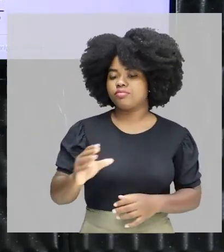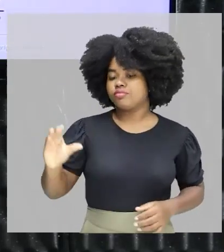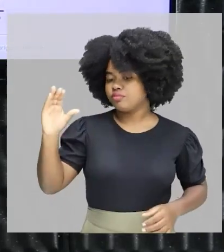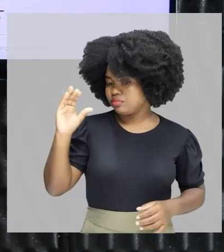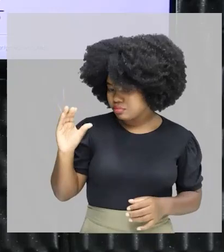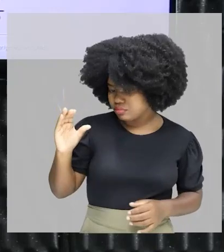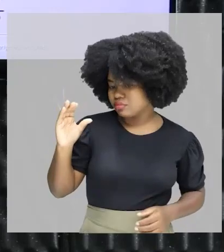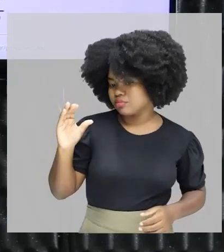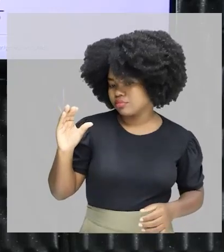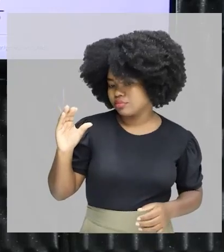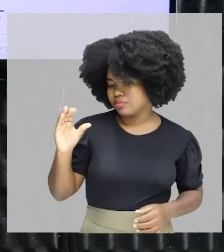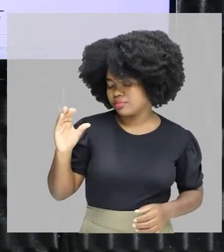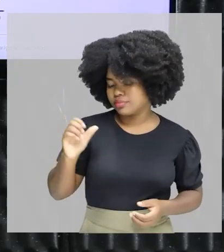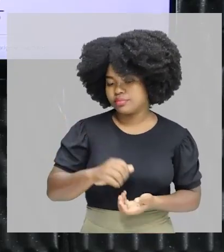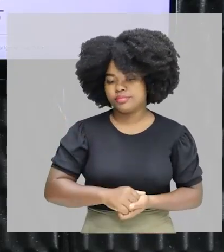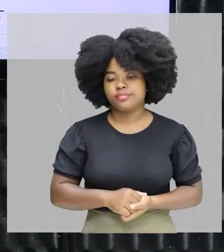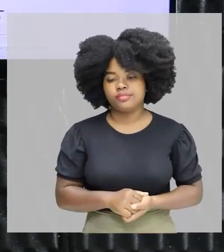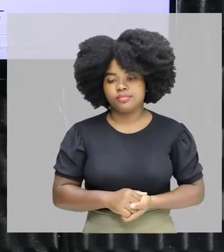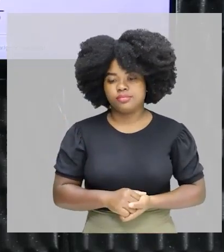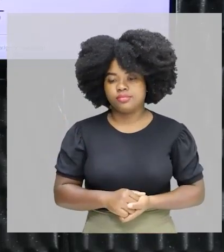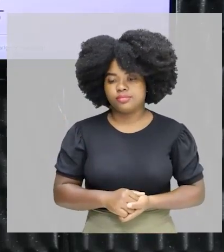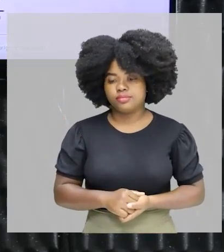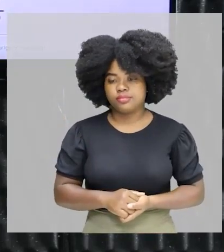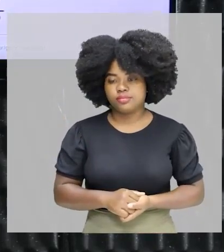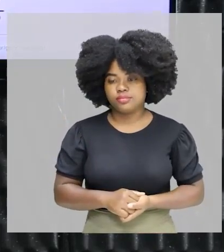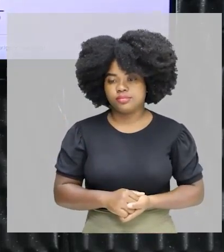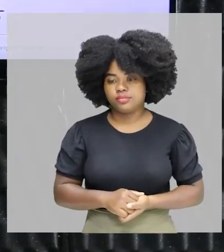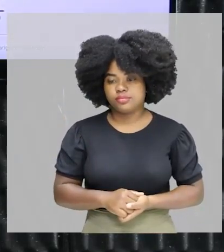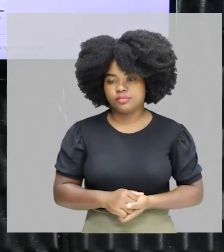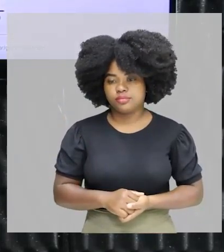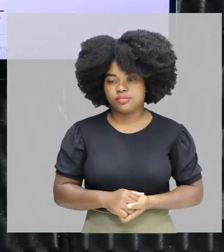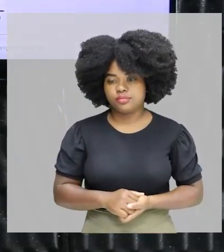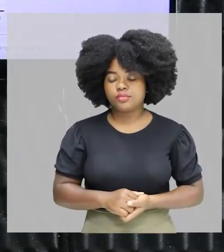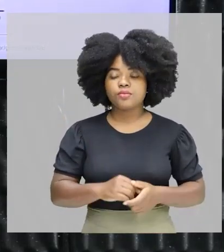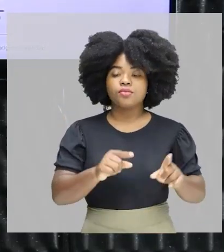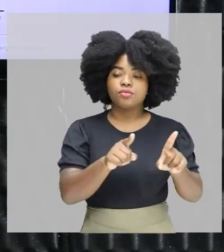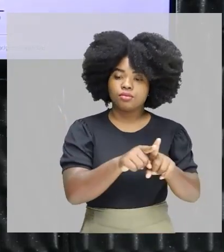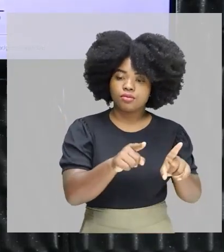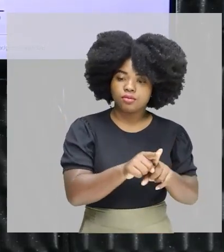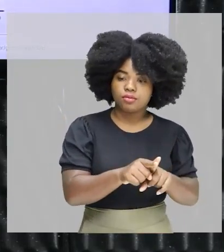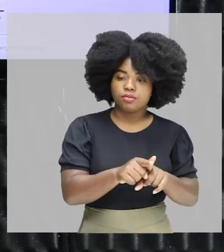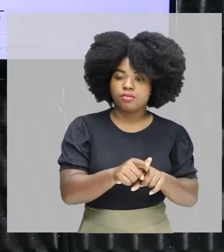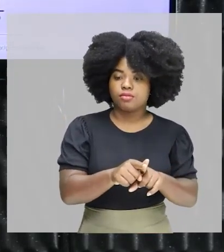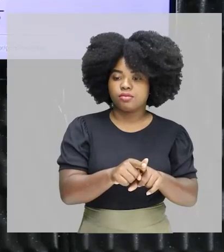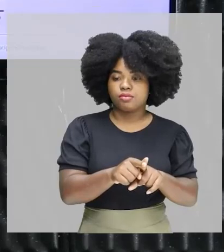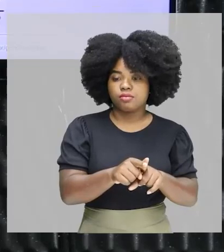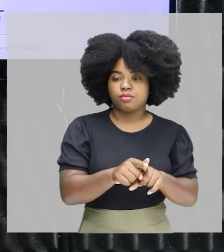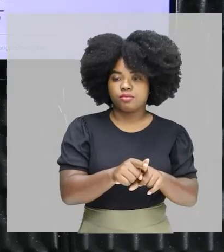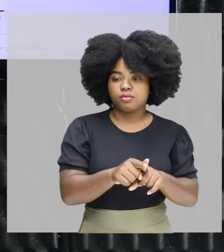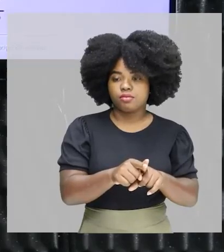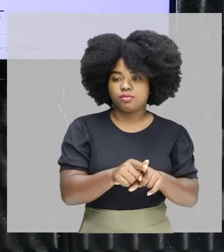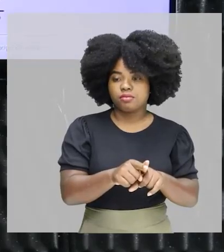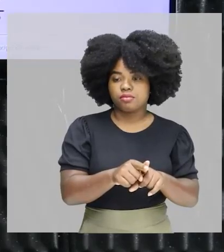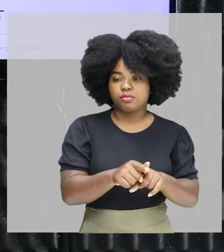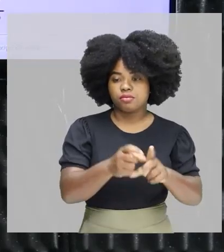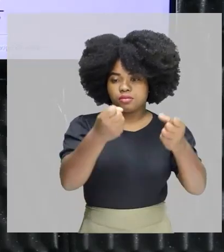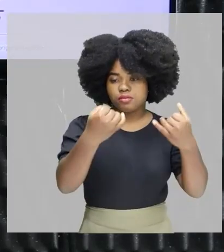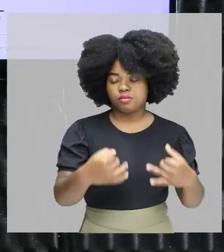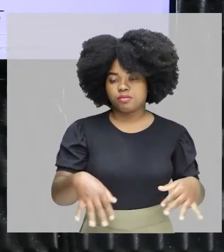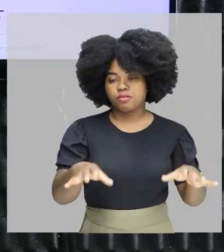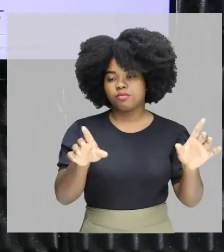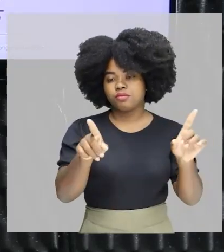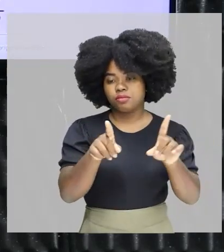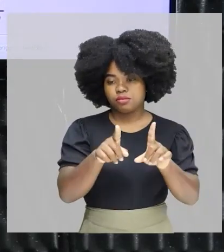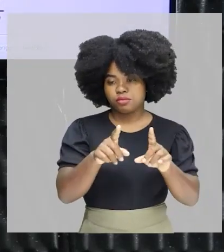em termos de concentração molar, ok? Também não podemos deixar de falar